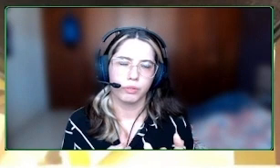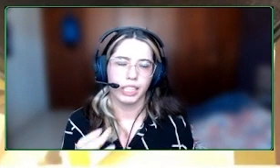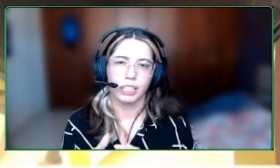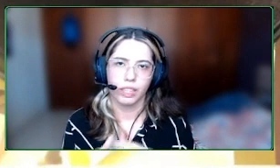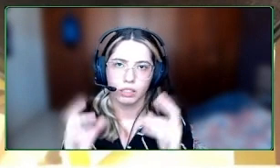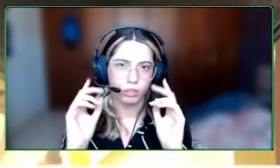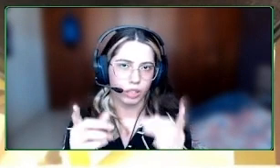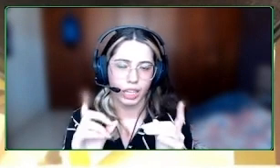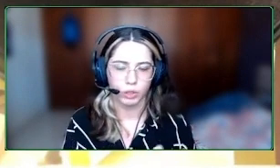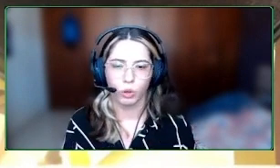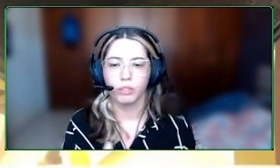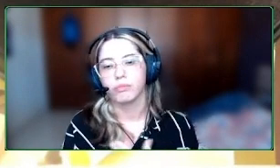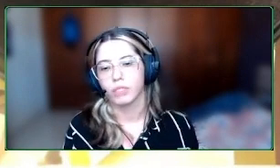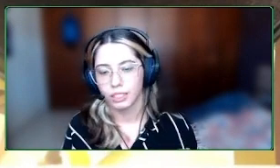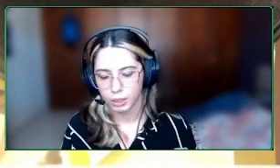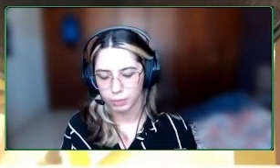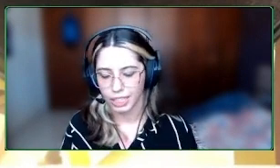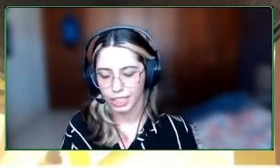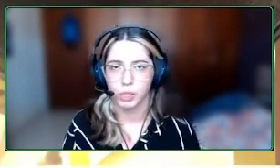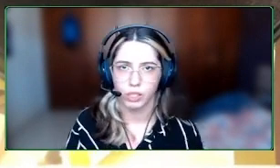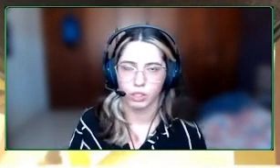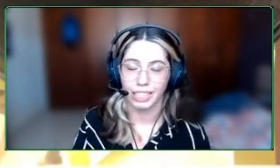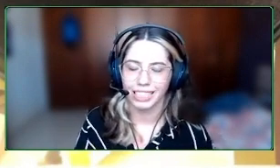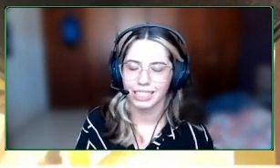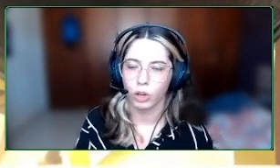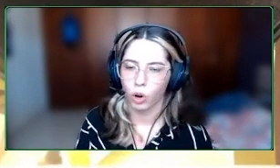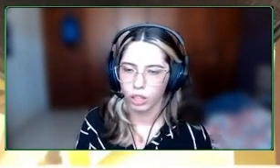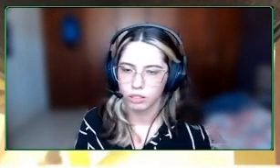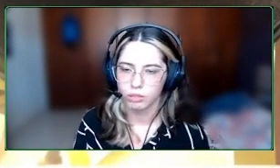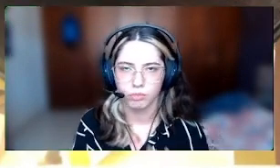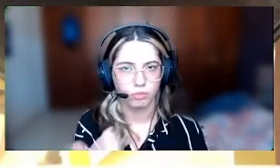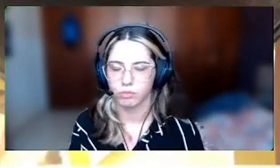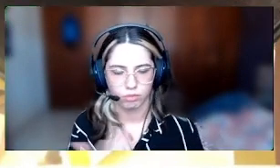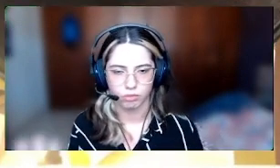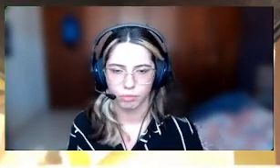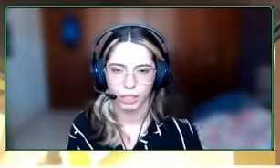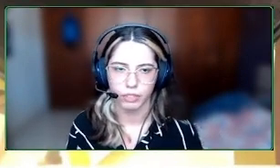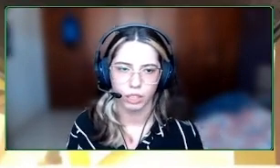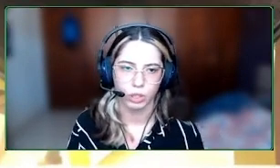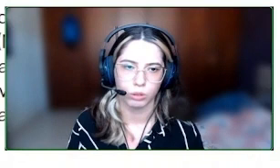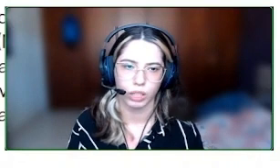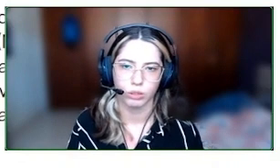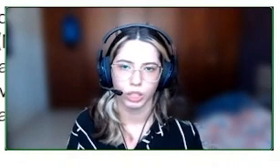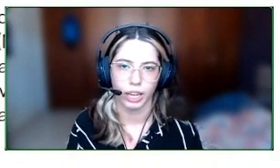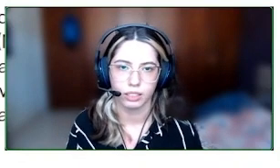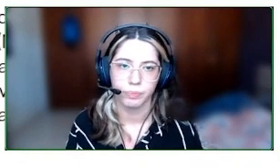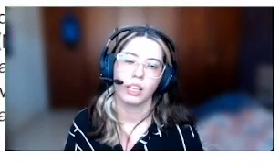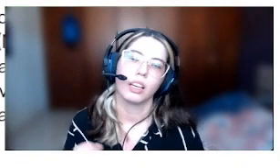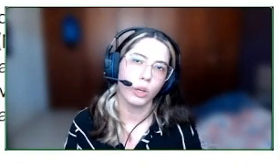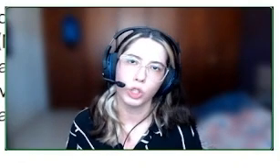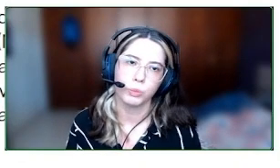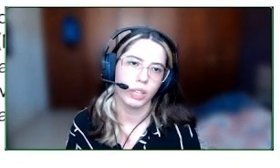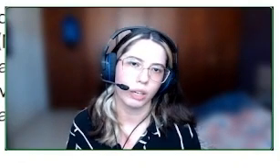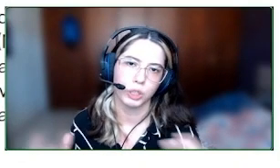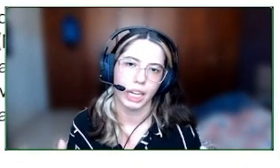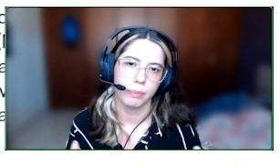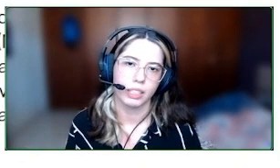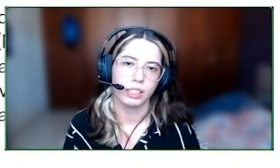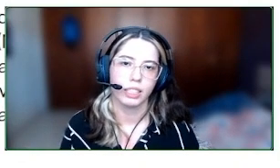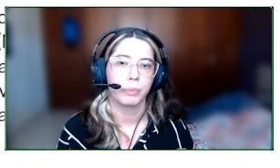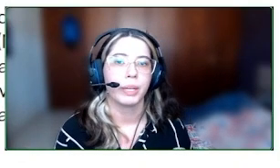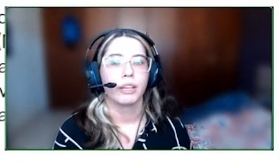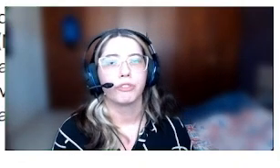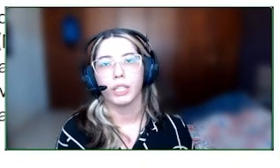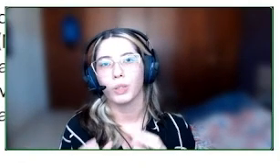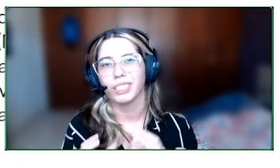depois foi feita através da análise visual, dessas linhas de cola, para definir os resultados gerais. E a última etapa, a